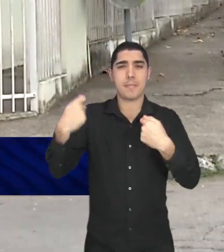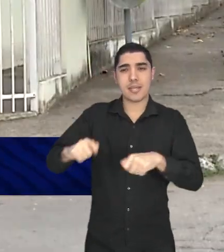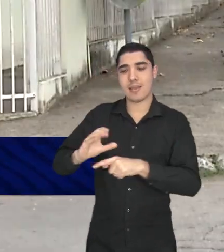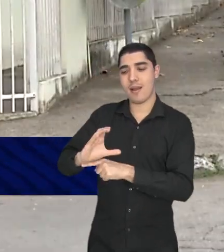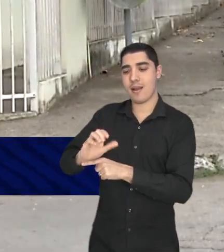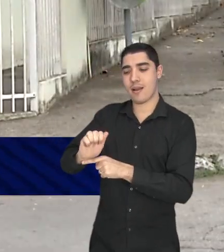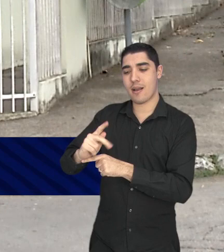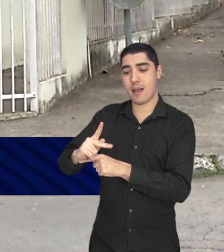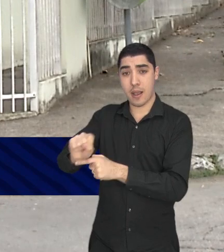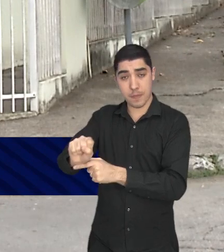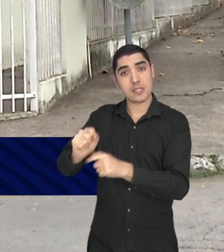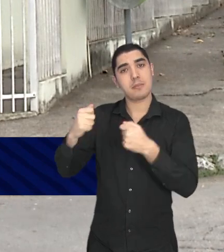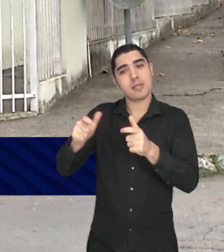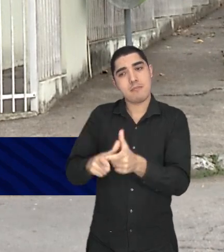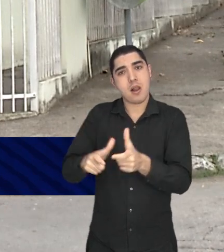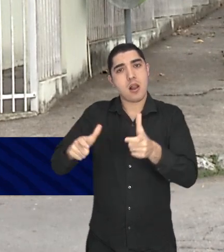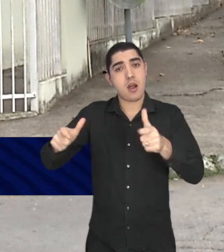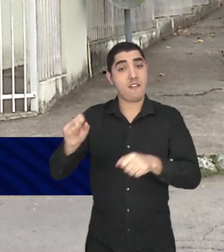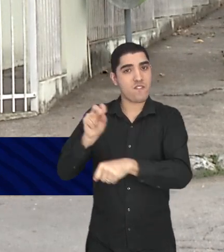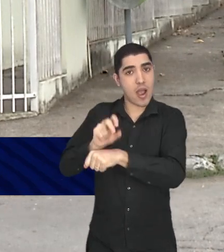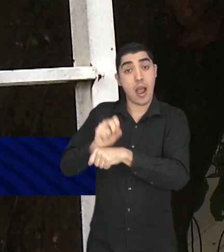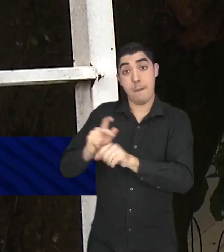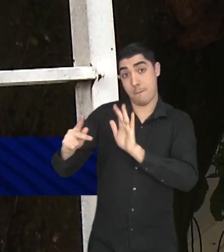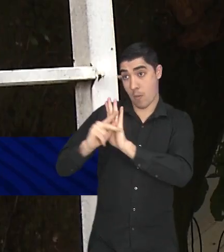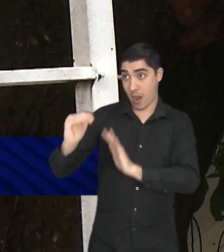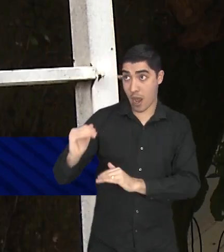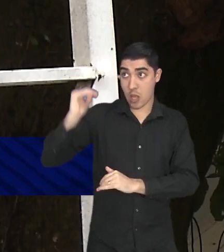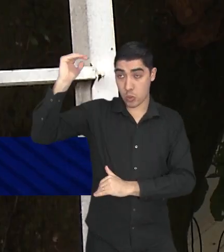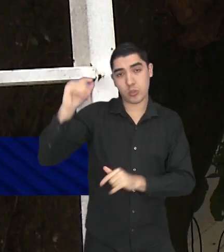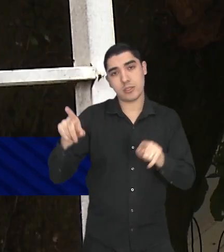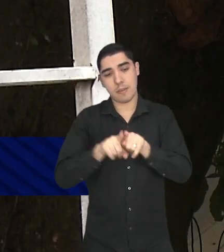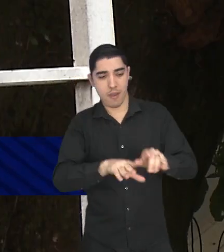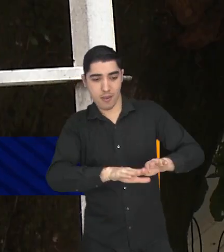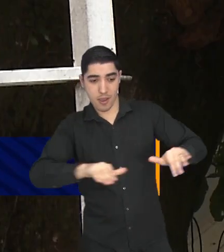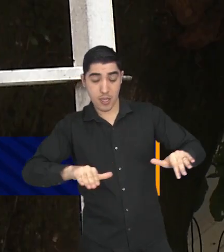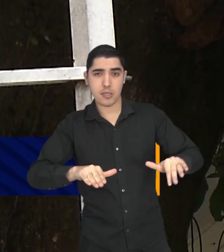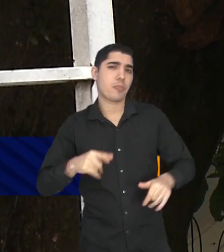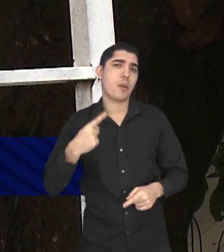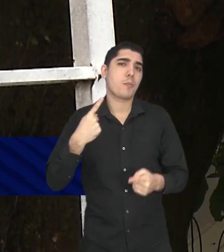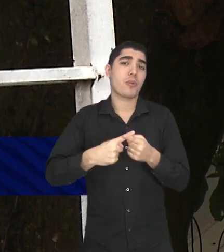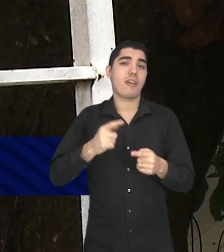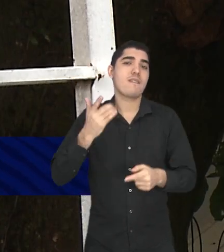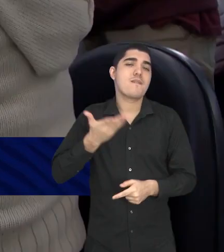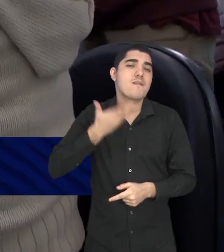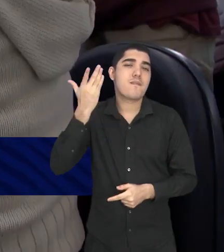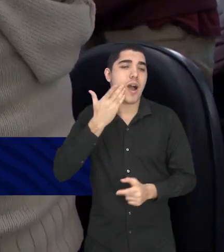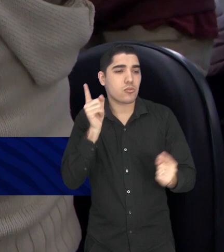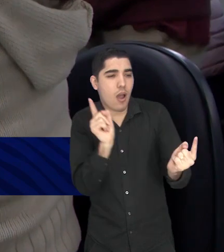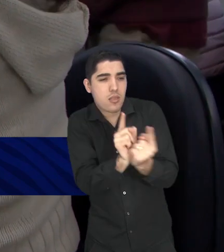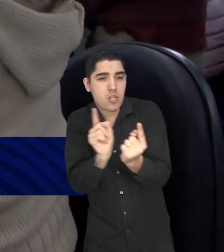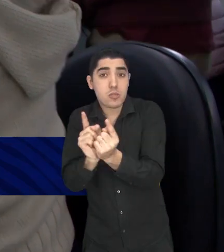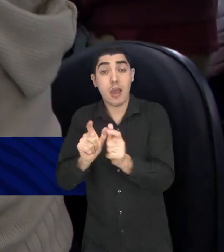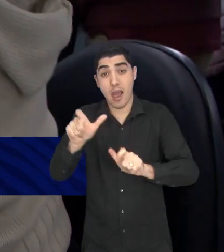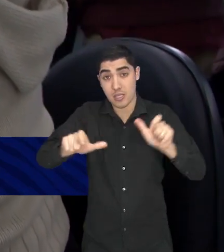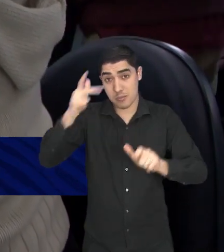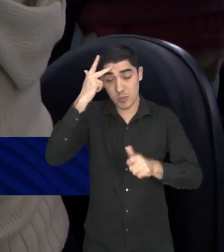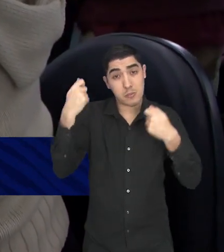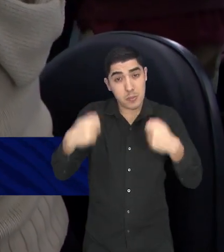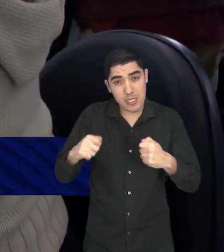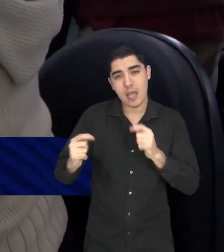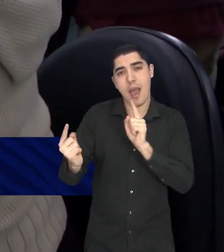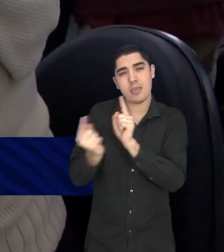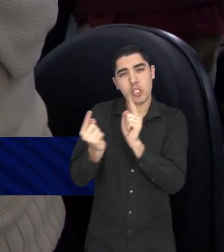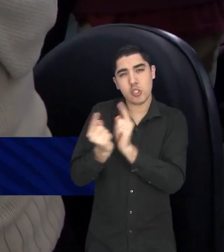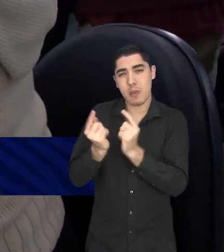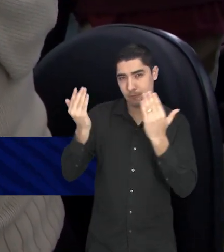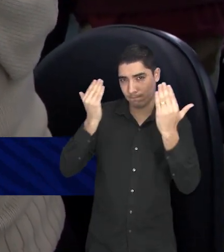o número de vagas no CAPS adulto e infantil na cidade. A ideia é facilitar o atendimento a quem